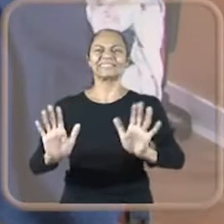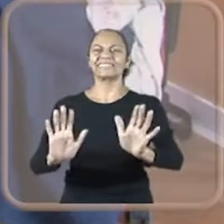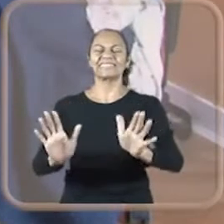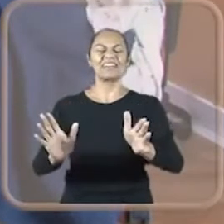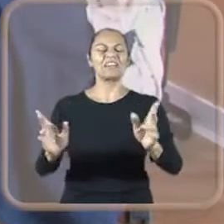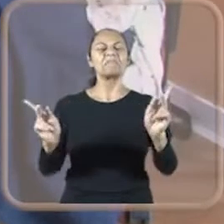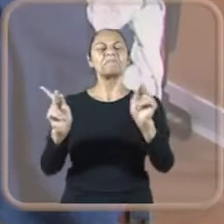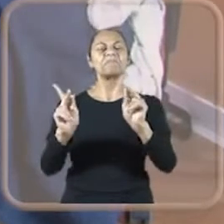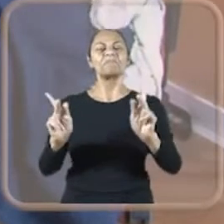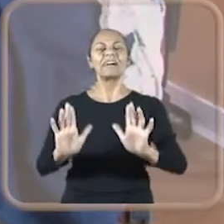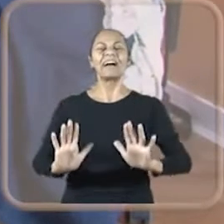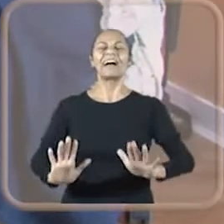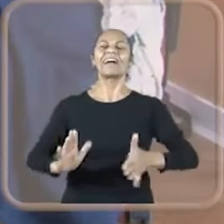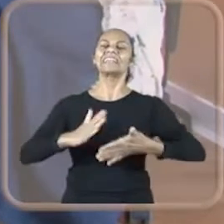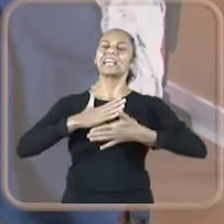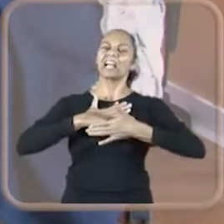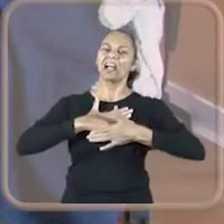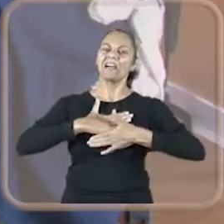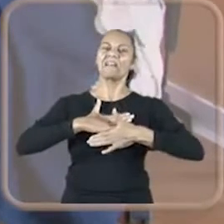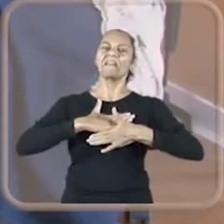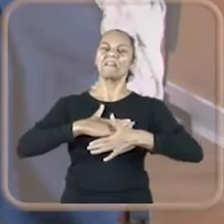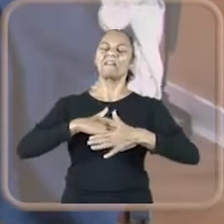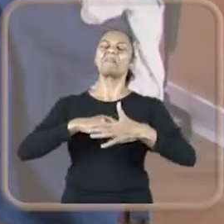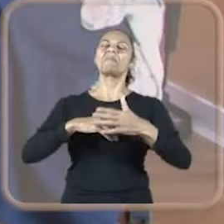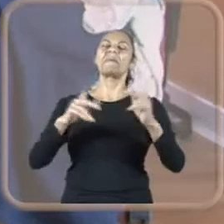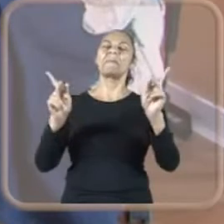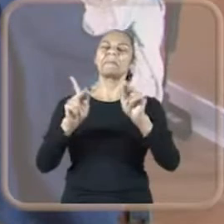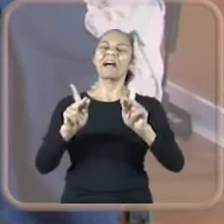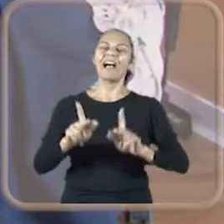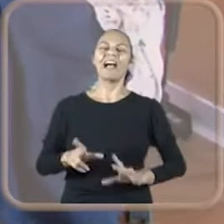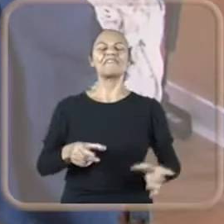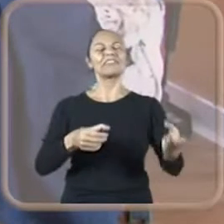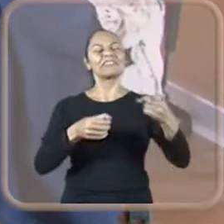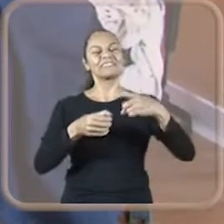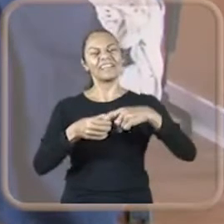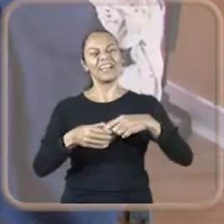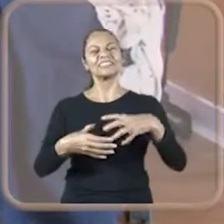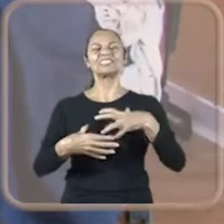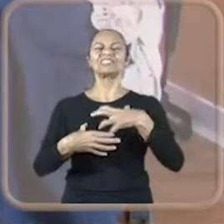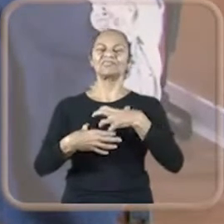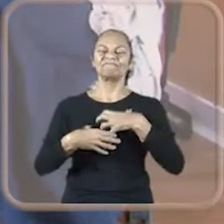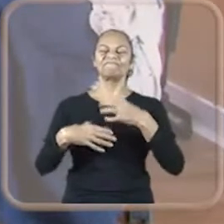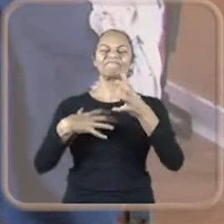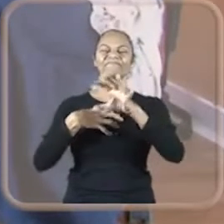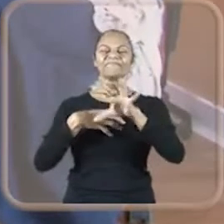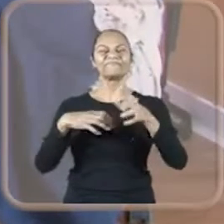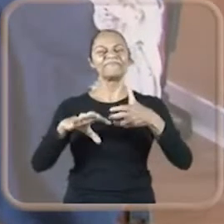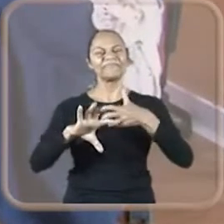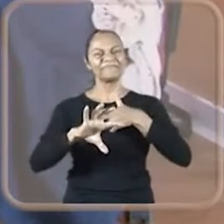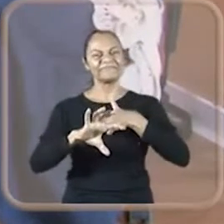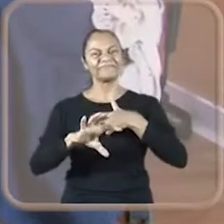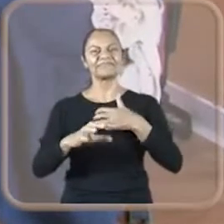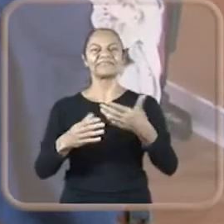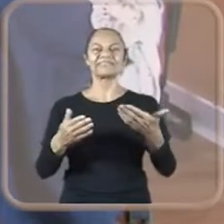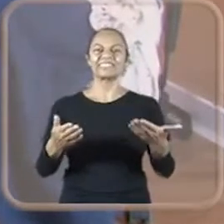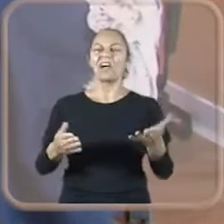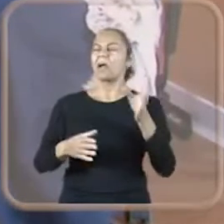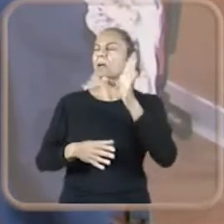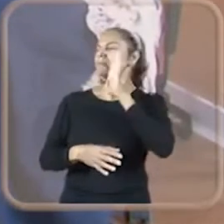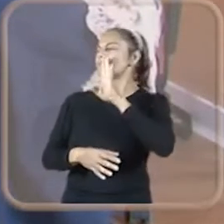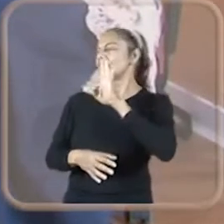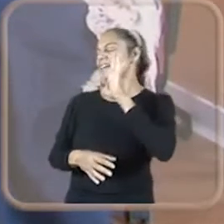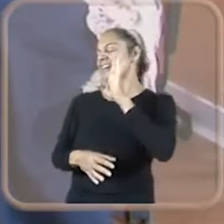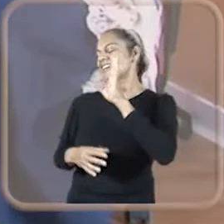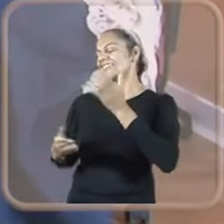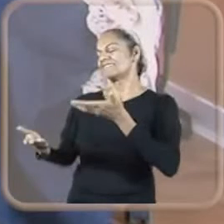a gente pode aprender ter o direito de ser afetuoso novamente. Que bacana. Gente, roda de conversa